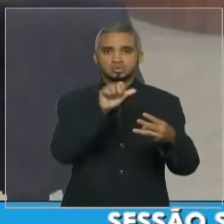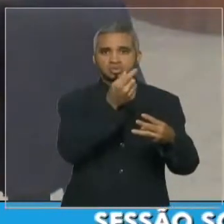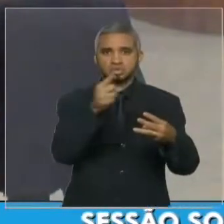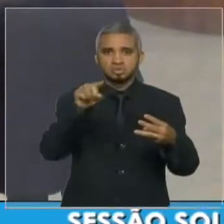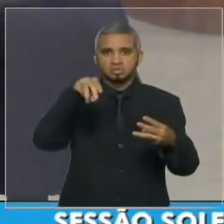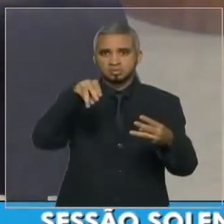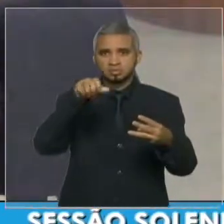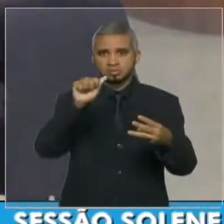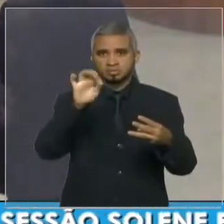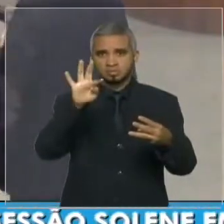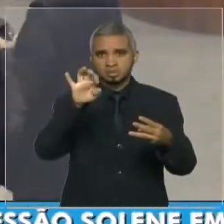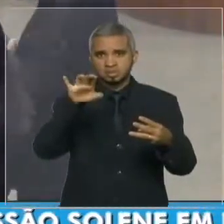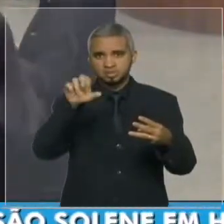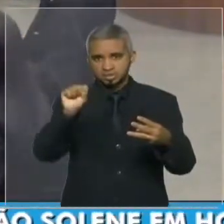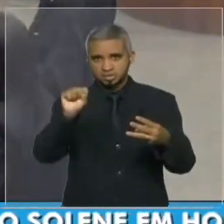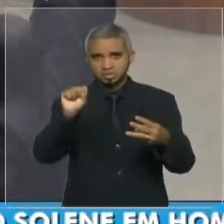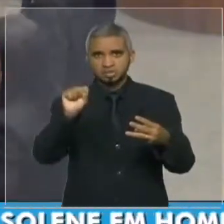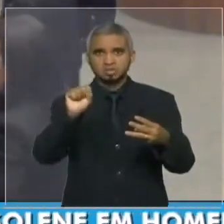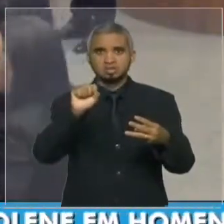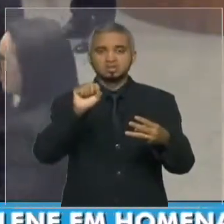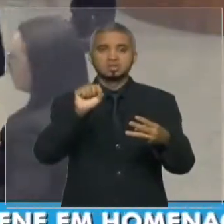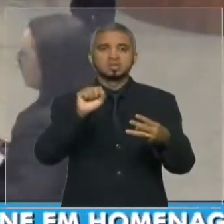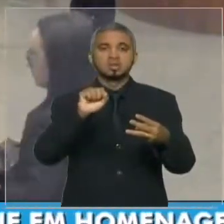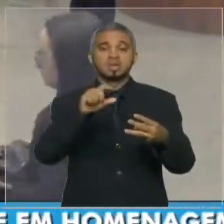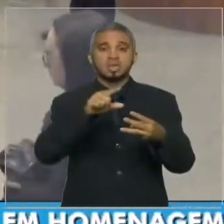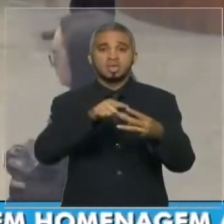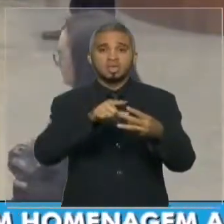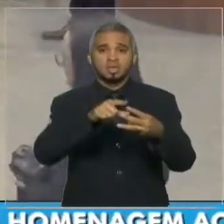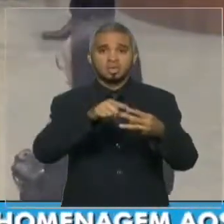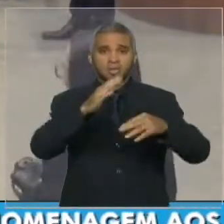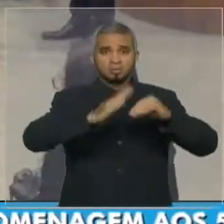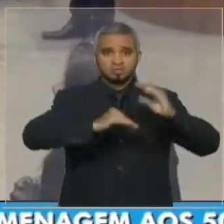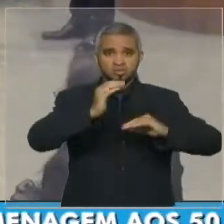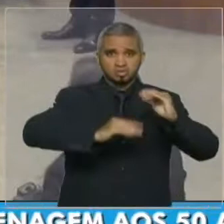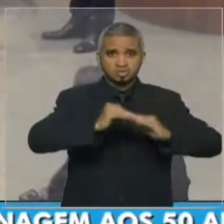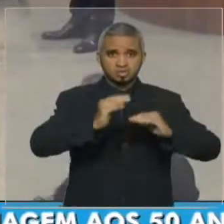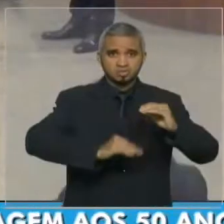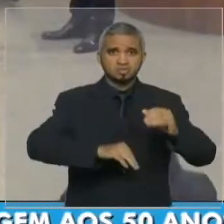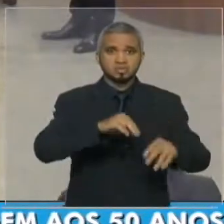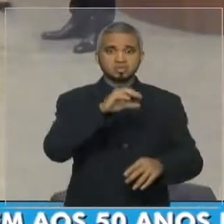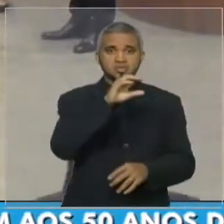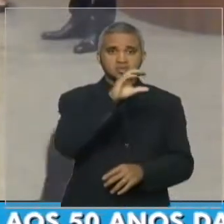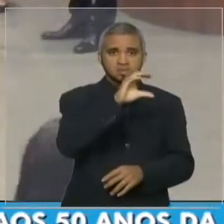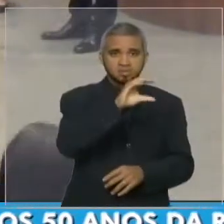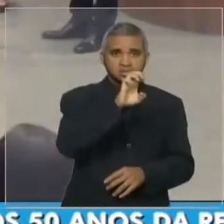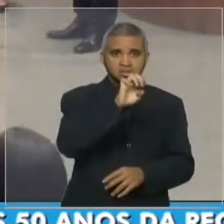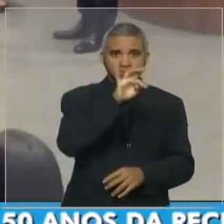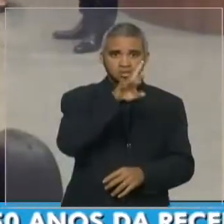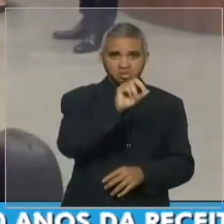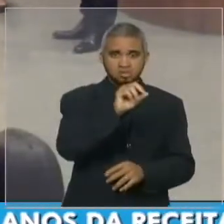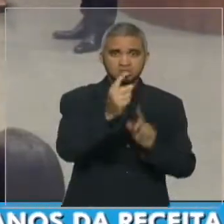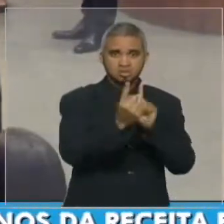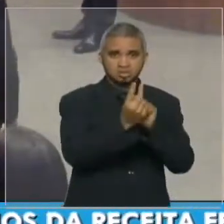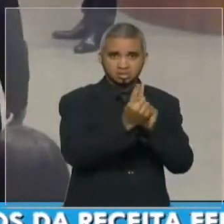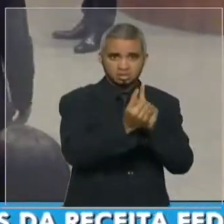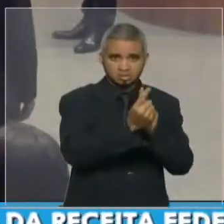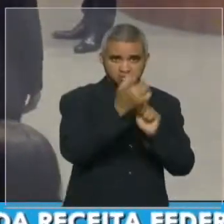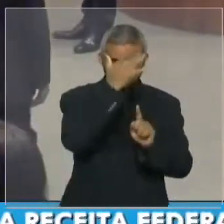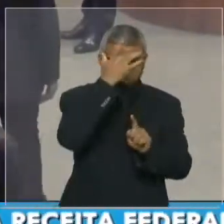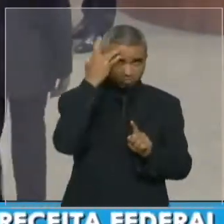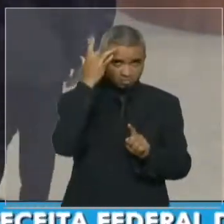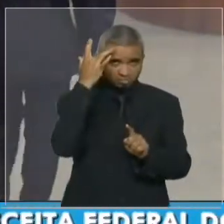Santana Guilhom, que atualmente exerce as funções no Centro de Atendimento ao Contribuinte, para entregar o